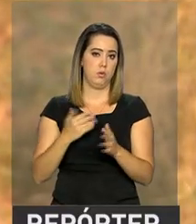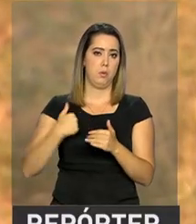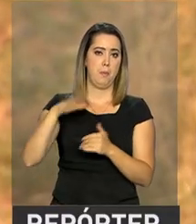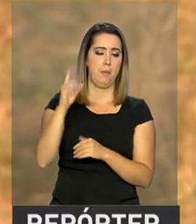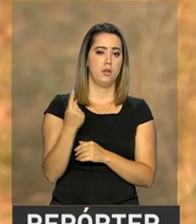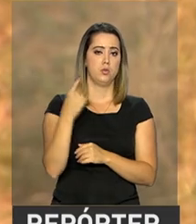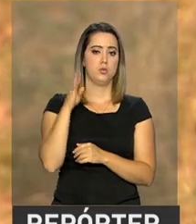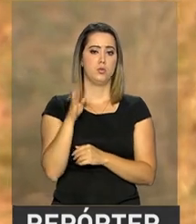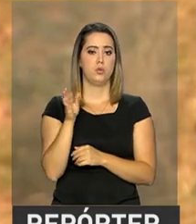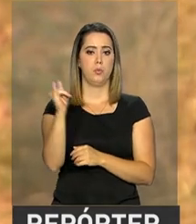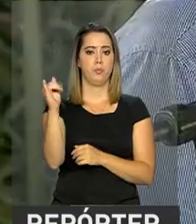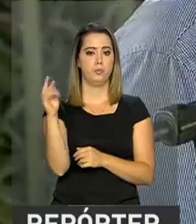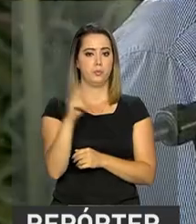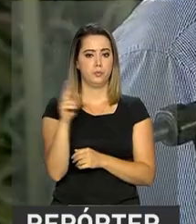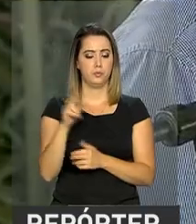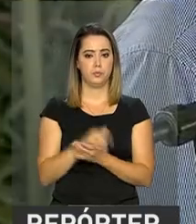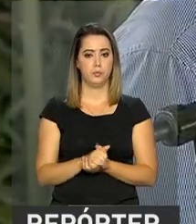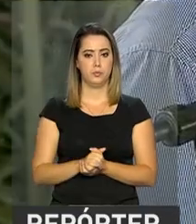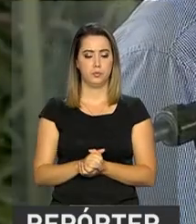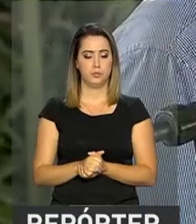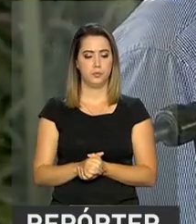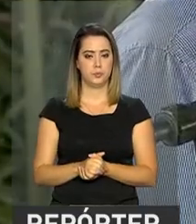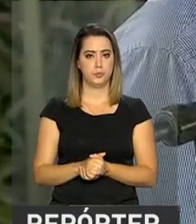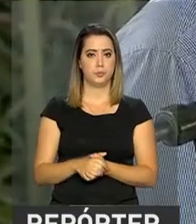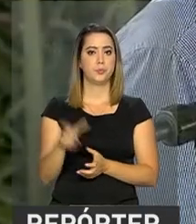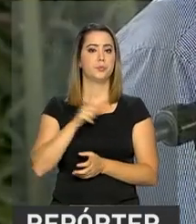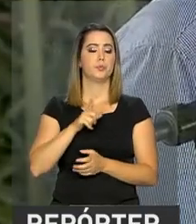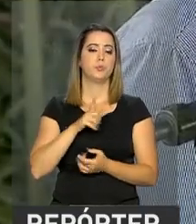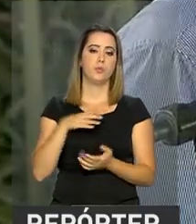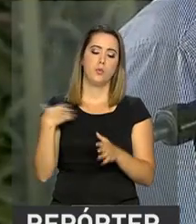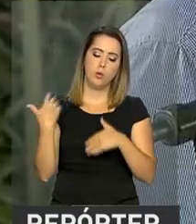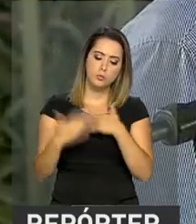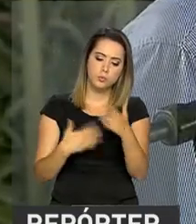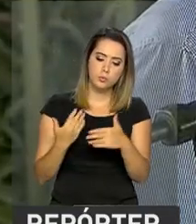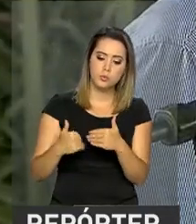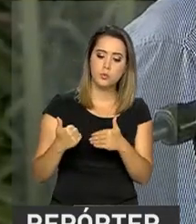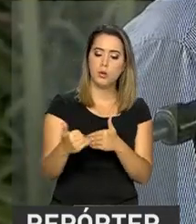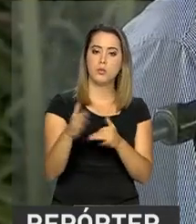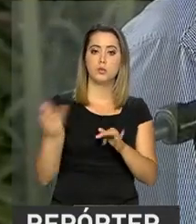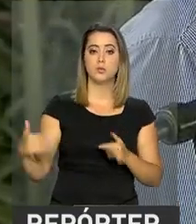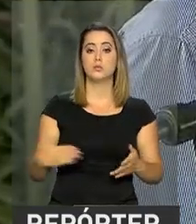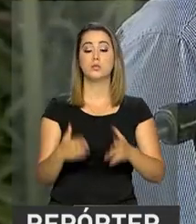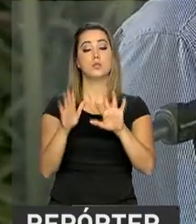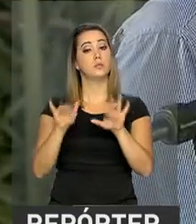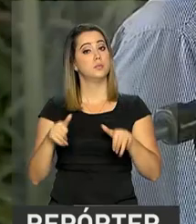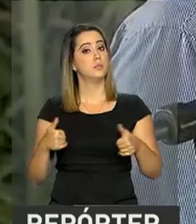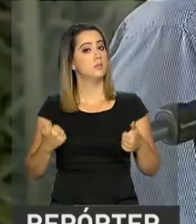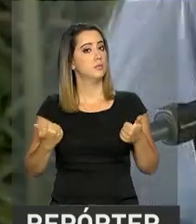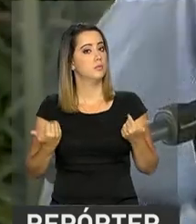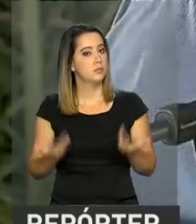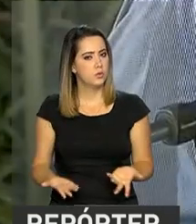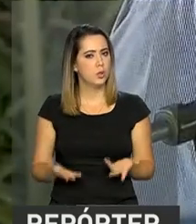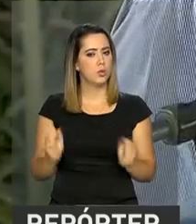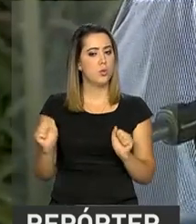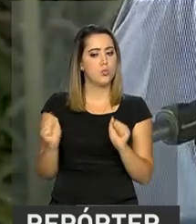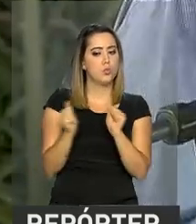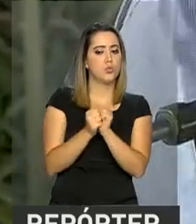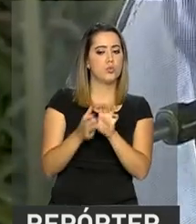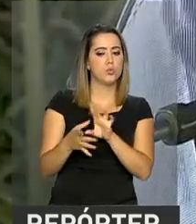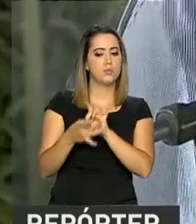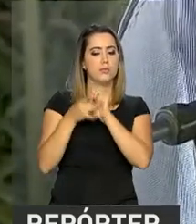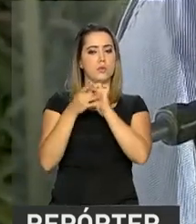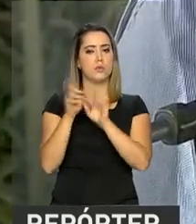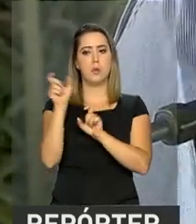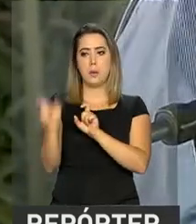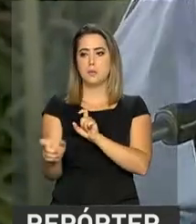bilhão de reais nós temos que caminhar por essa trilha e portanto juntar aqueles que